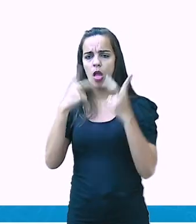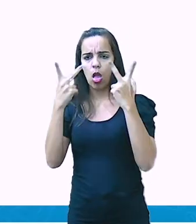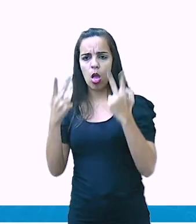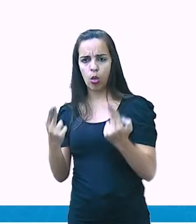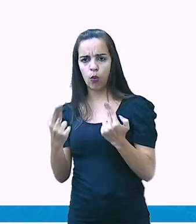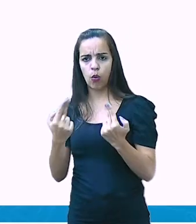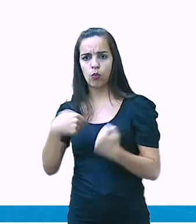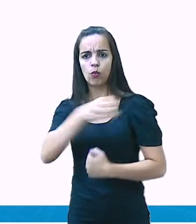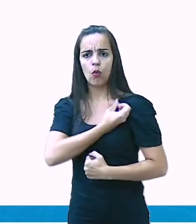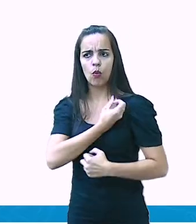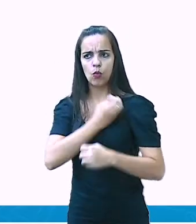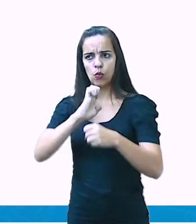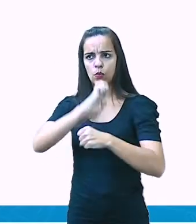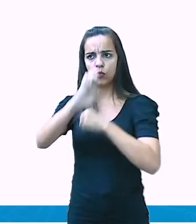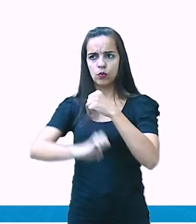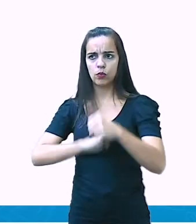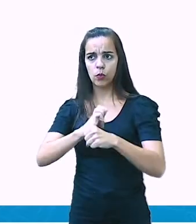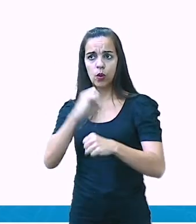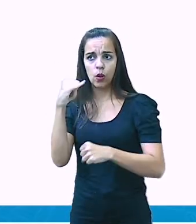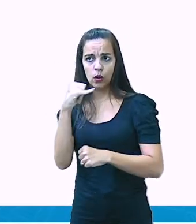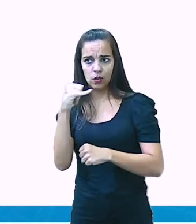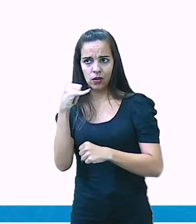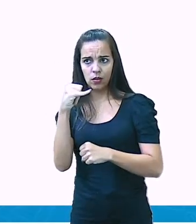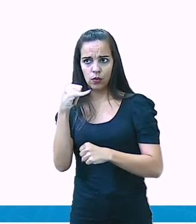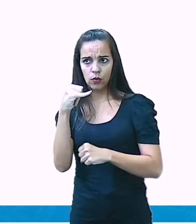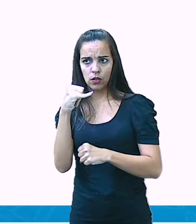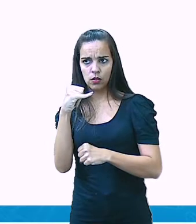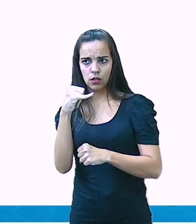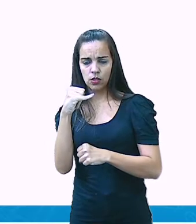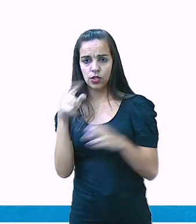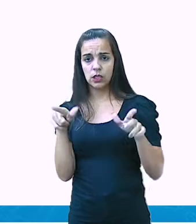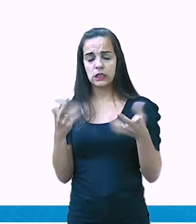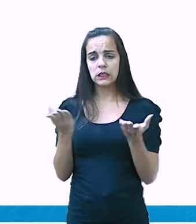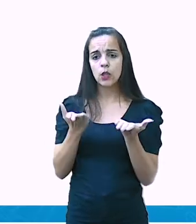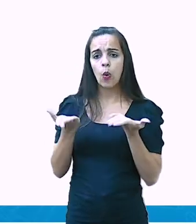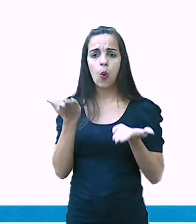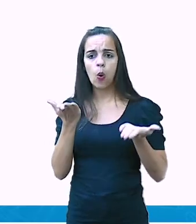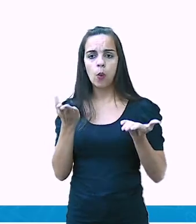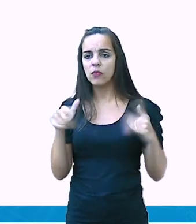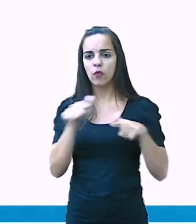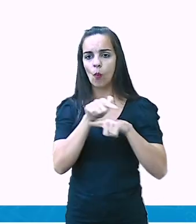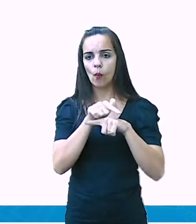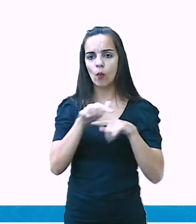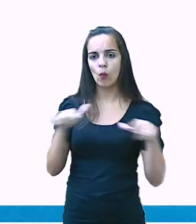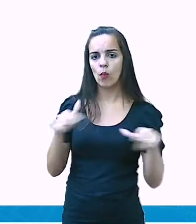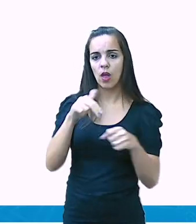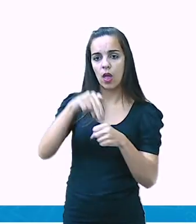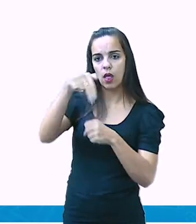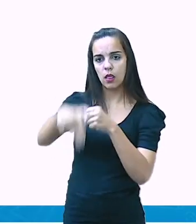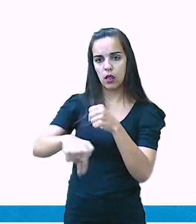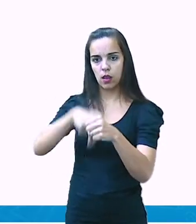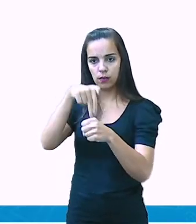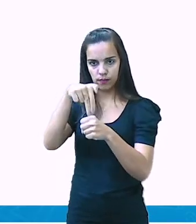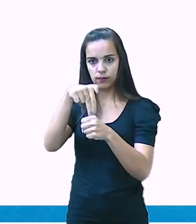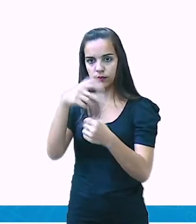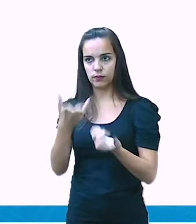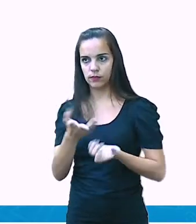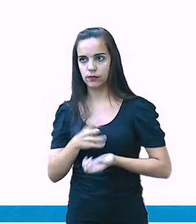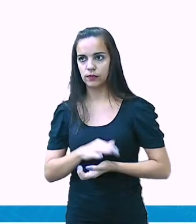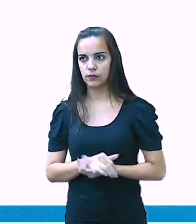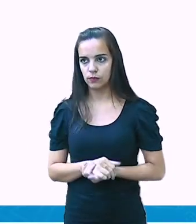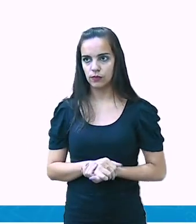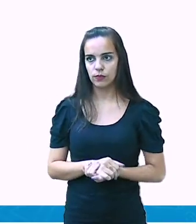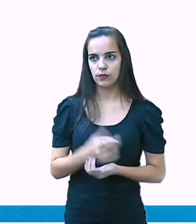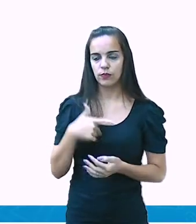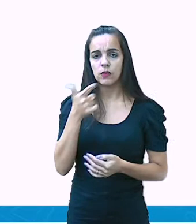elétrica negativa, isto gera uma neutralidade. Porém, se um átomo